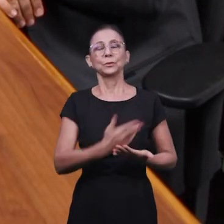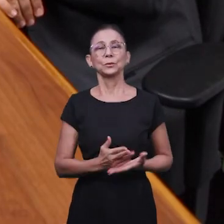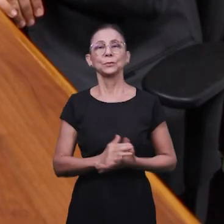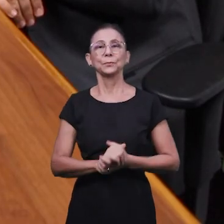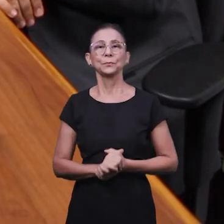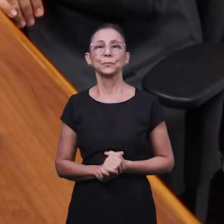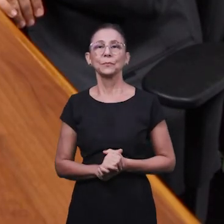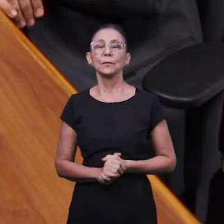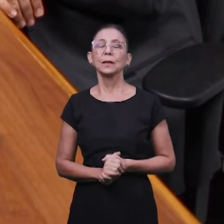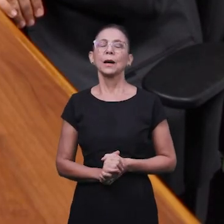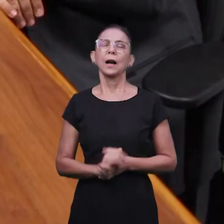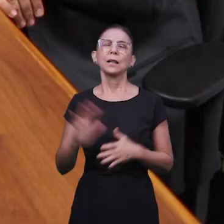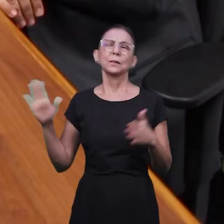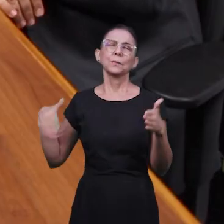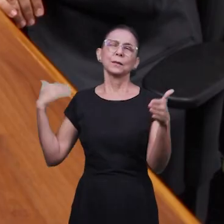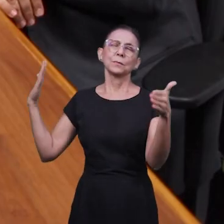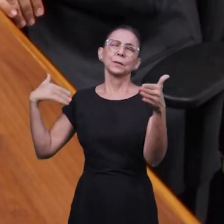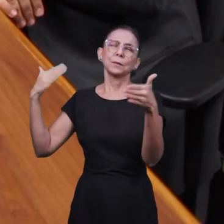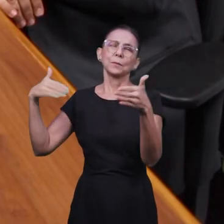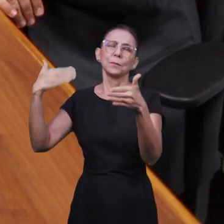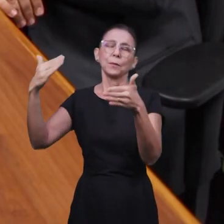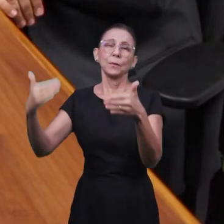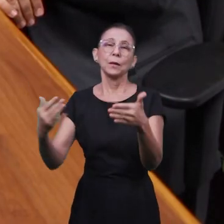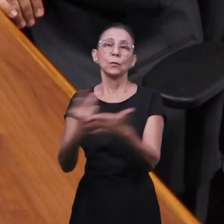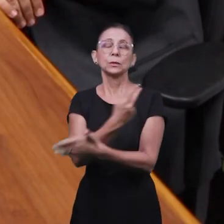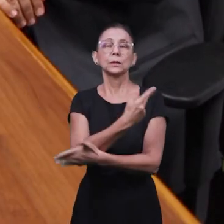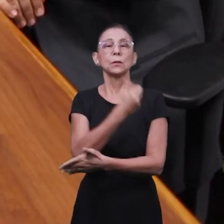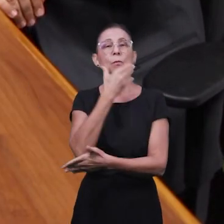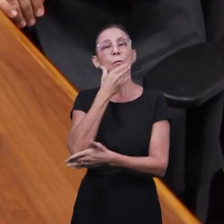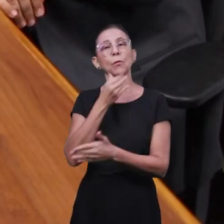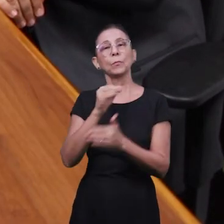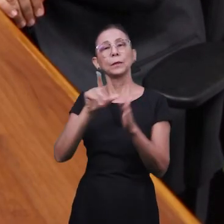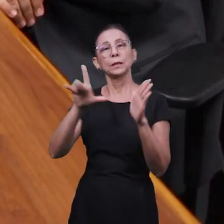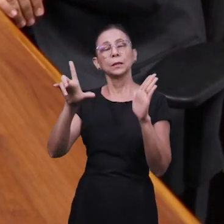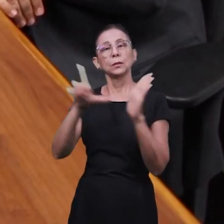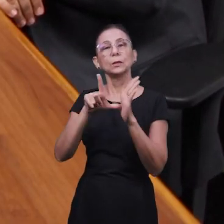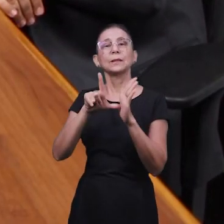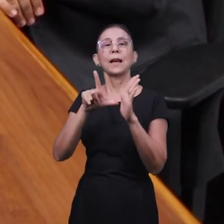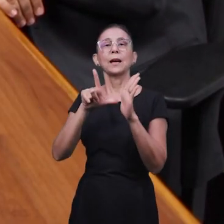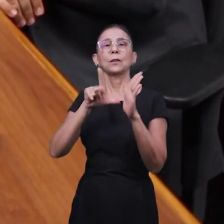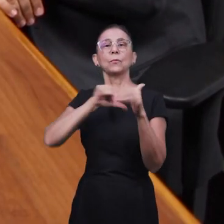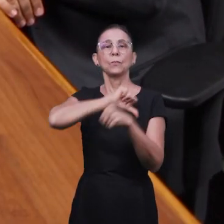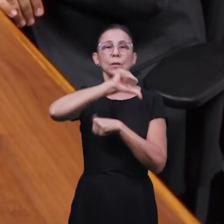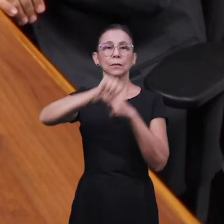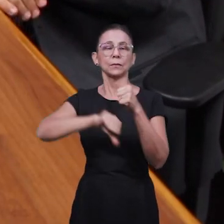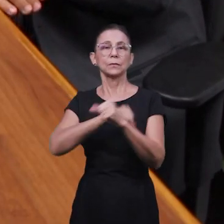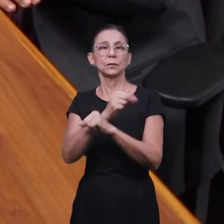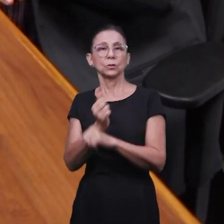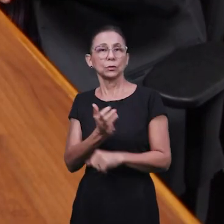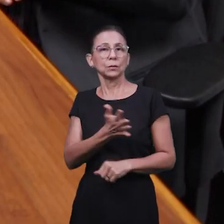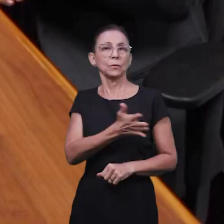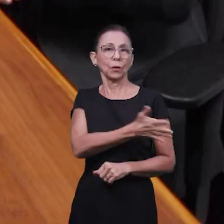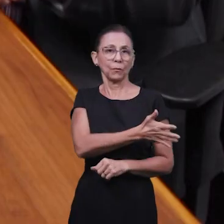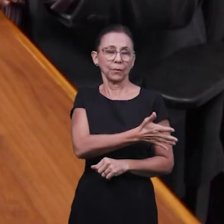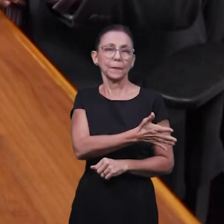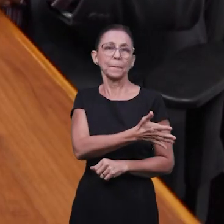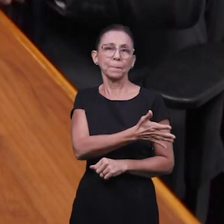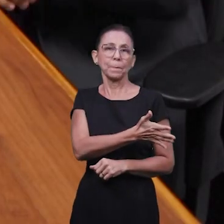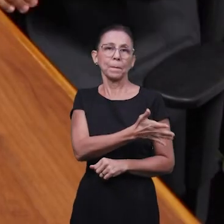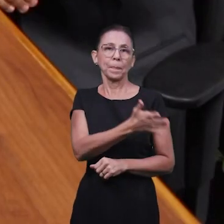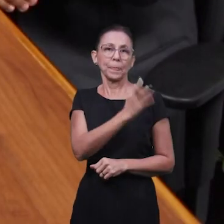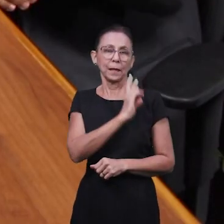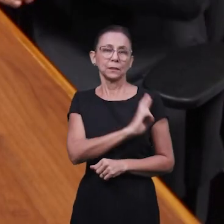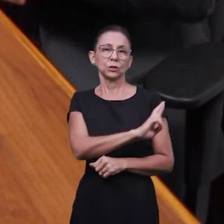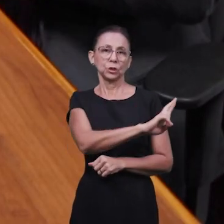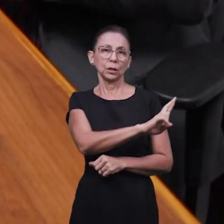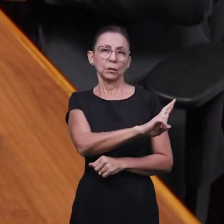veio a reforma através de Lutero. Ainda nesse contexto da igreja, vamos chamar de igreja histórica, né, desse